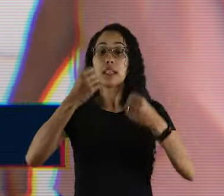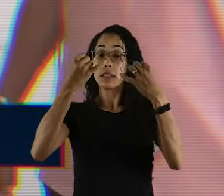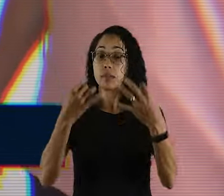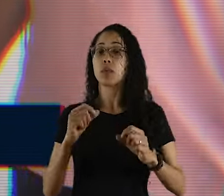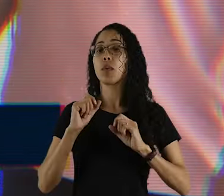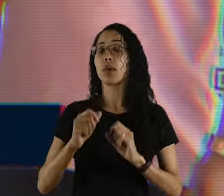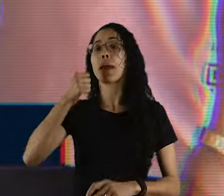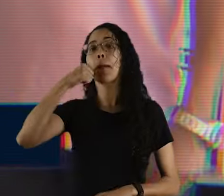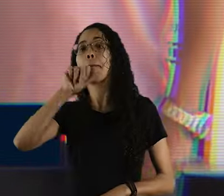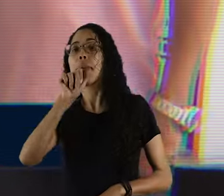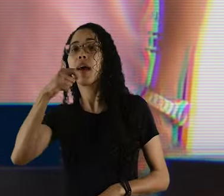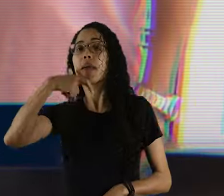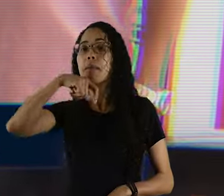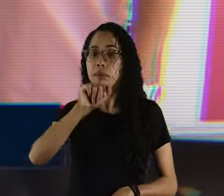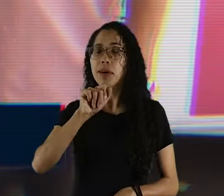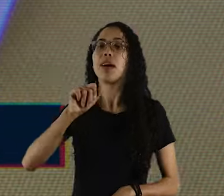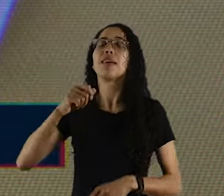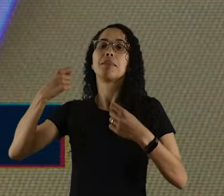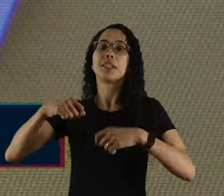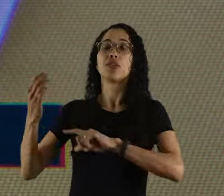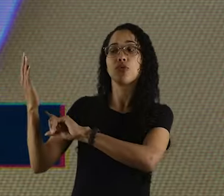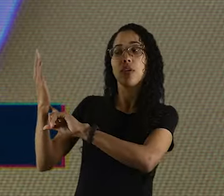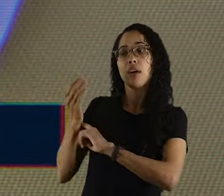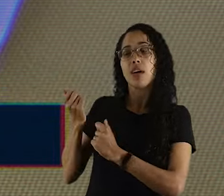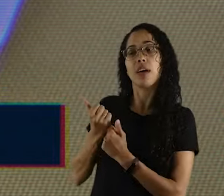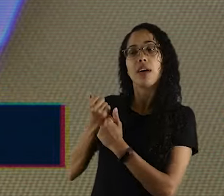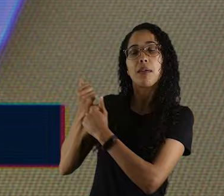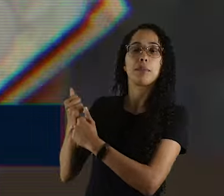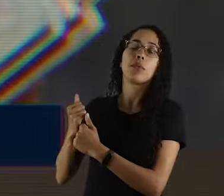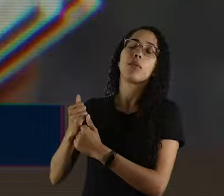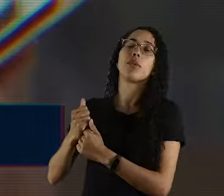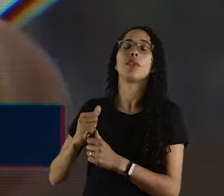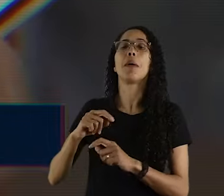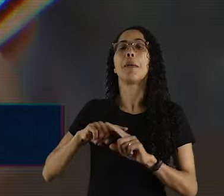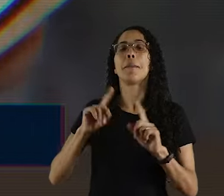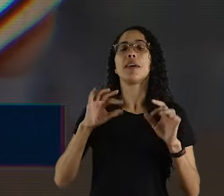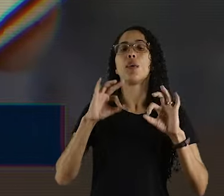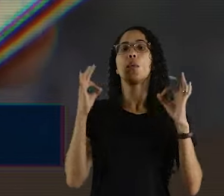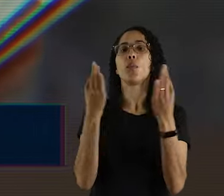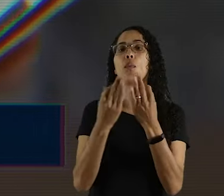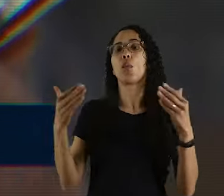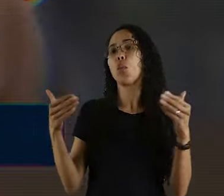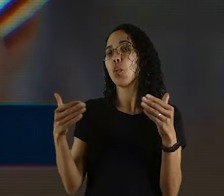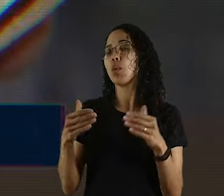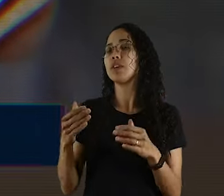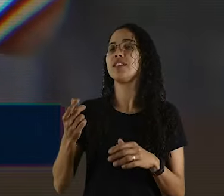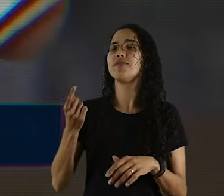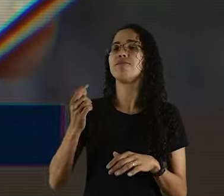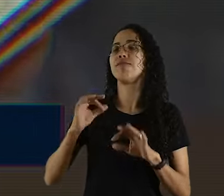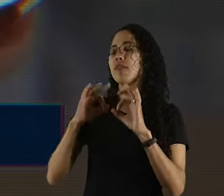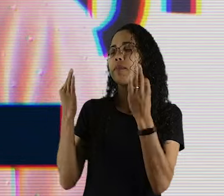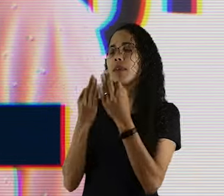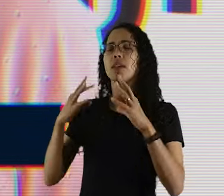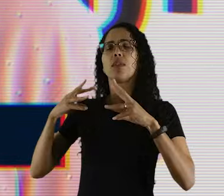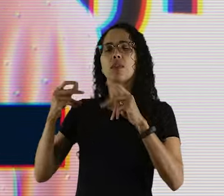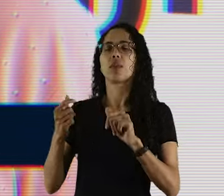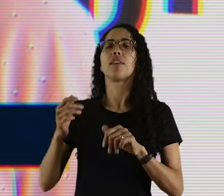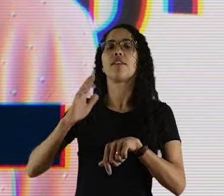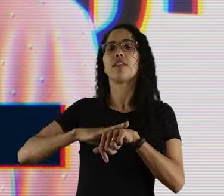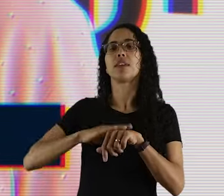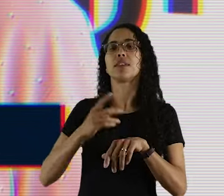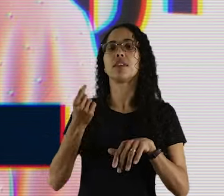ouviu alguns nãos do seu Edmar e da Janete, mas hoje a família inteira faz os investimentos. E aí eu estou vendo que não é